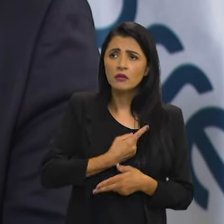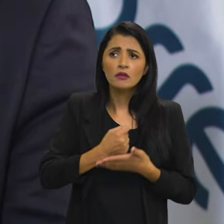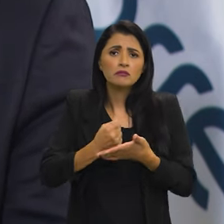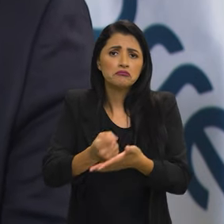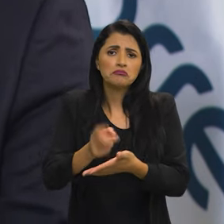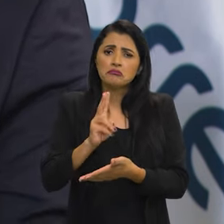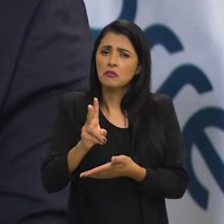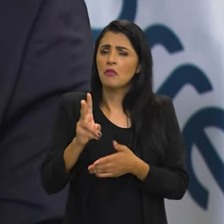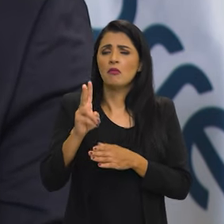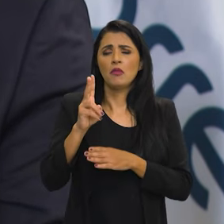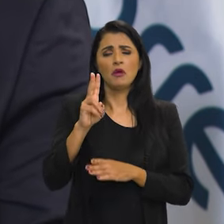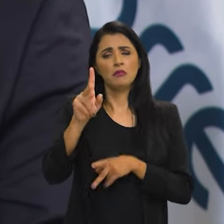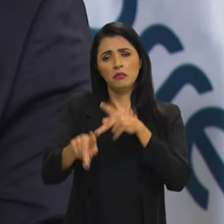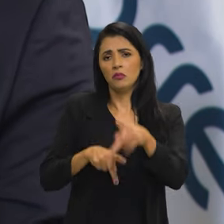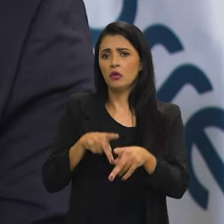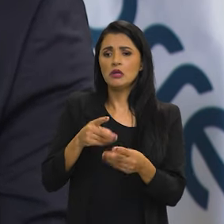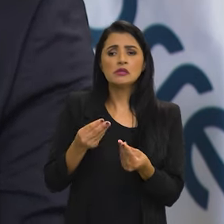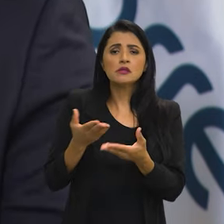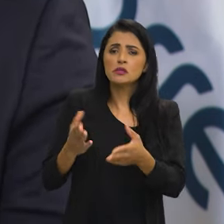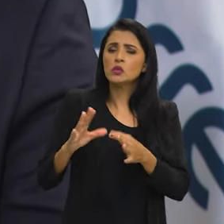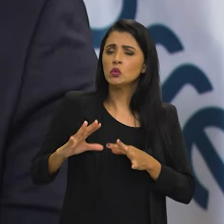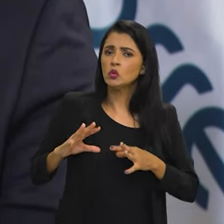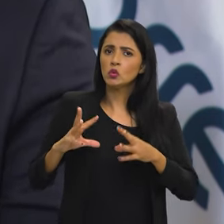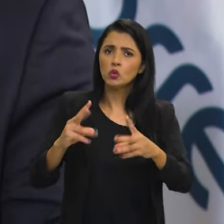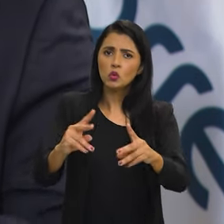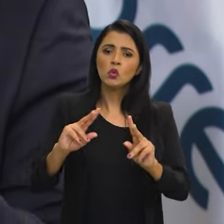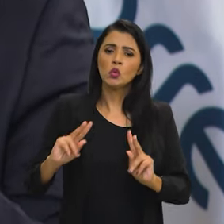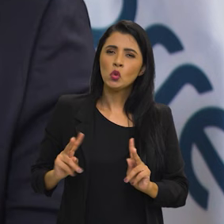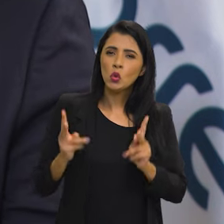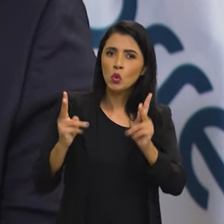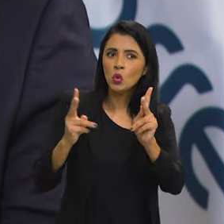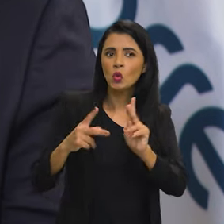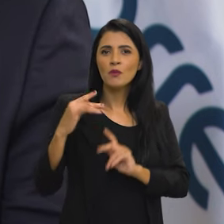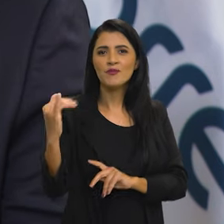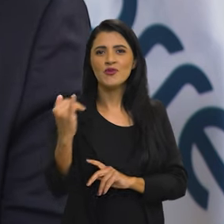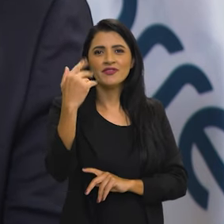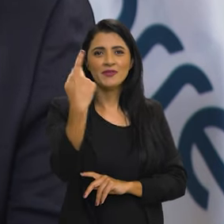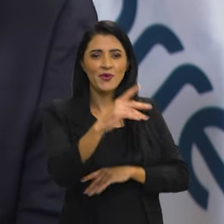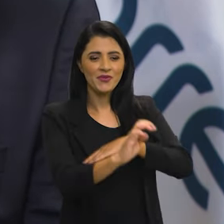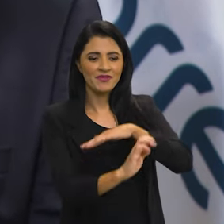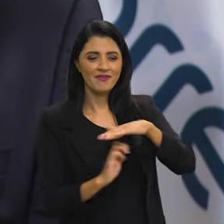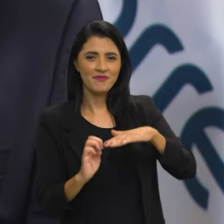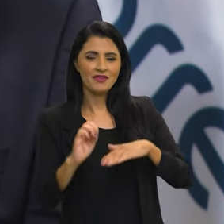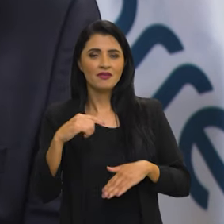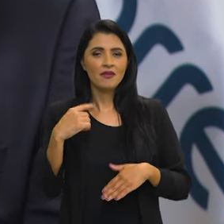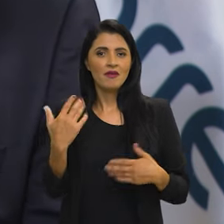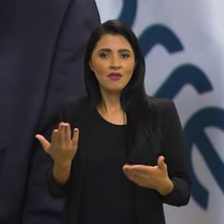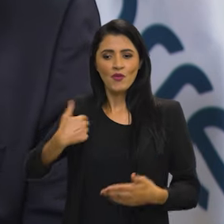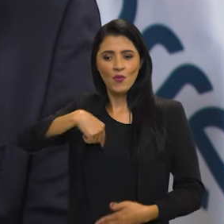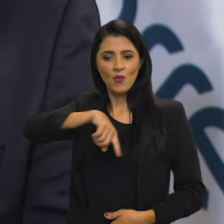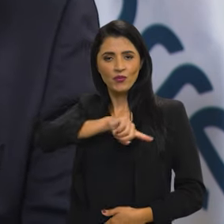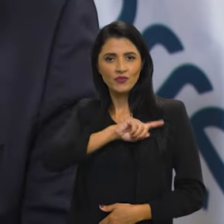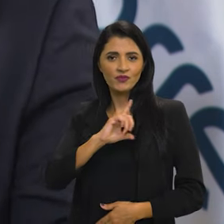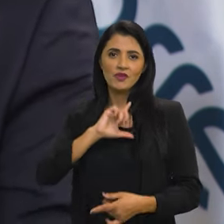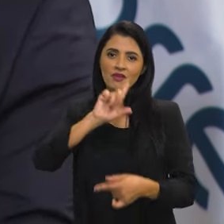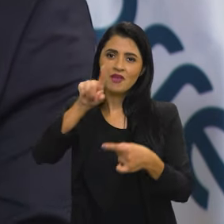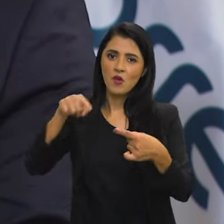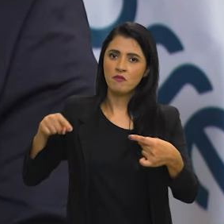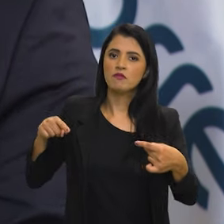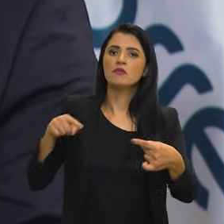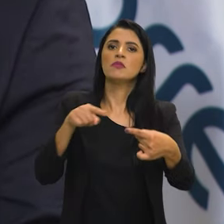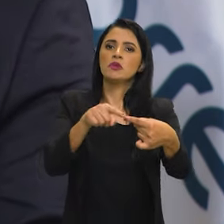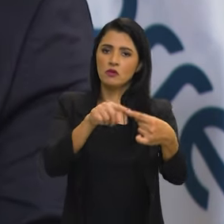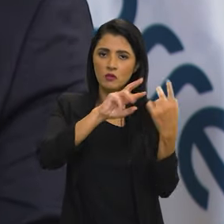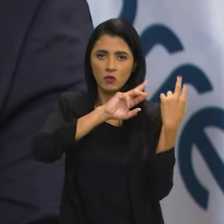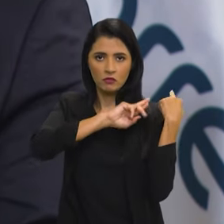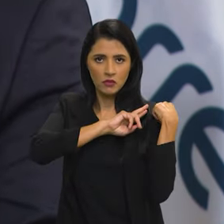nós retribuímos para a população todo o valor que a empresa tem. Então, nós, com a missão